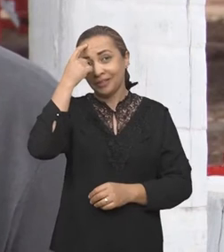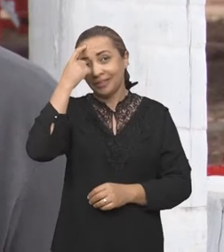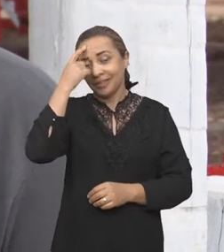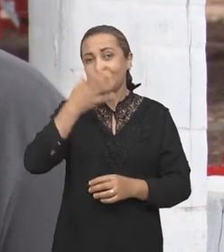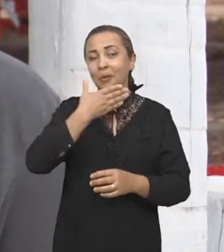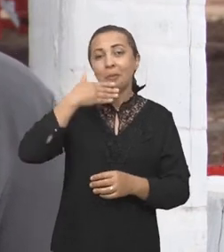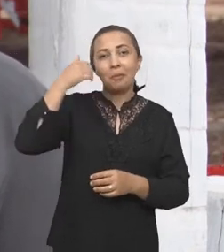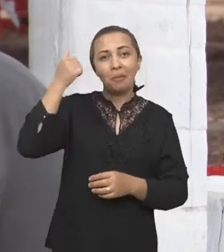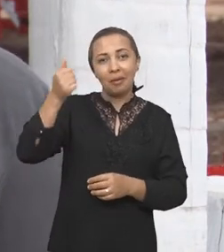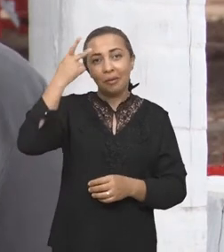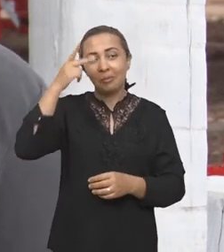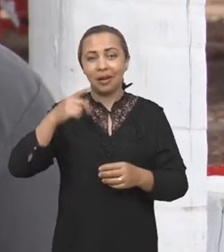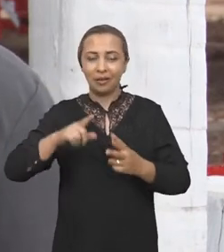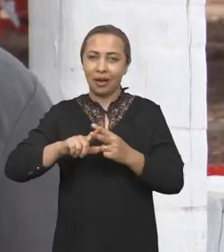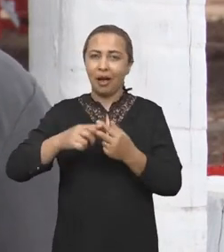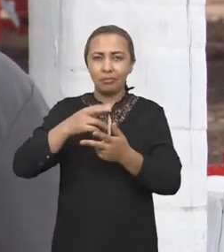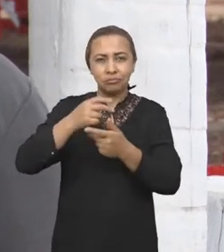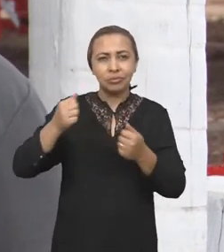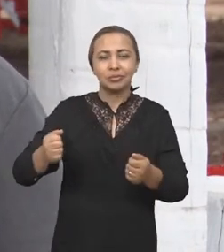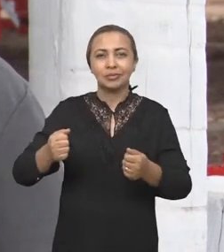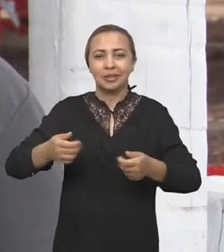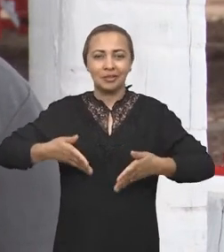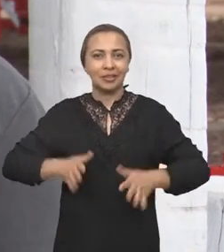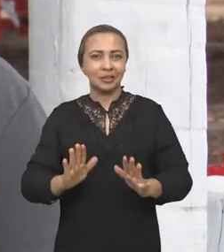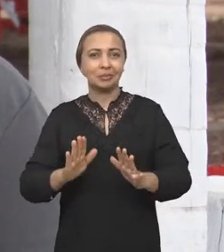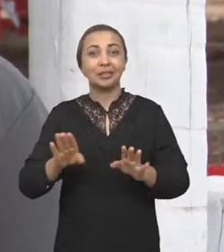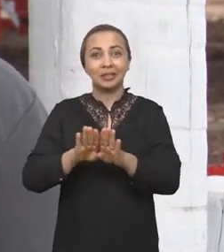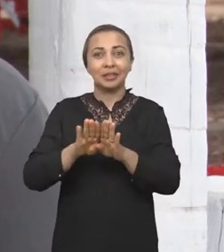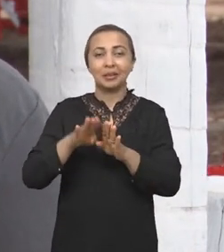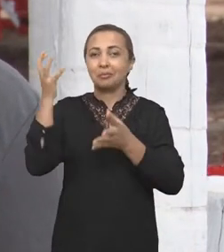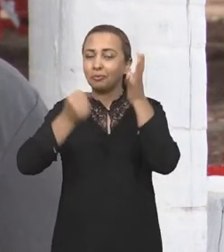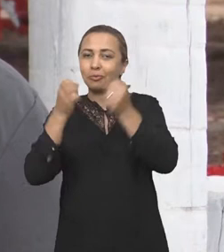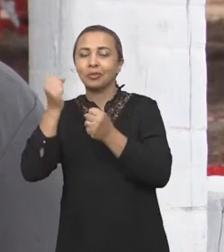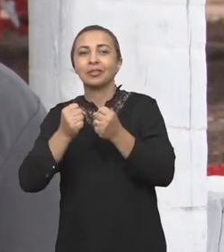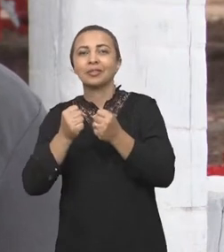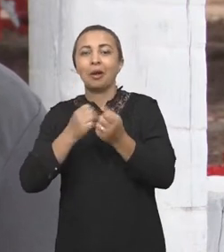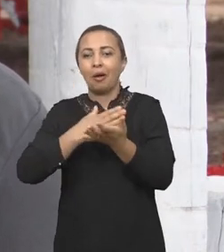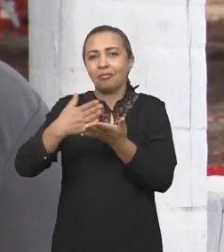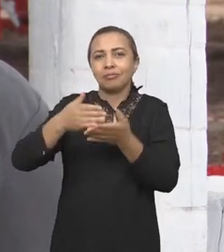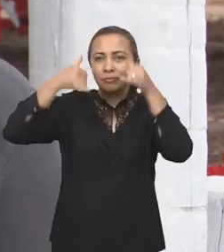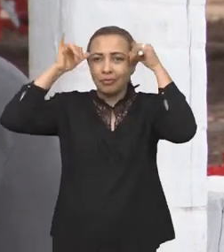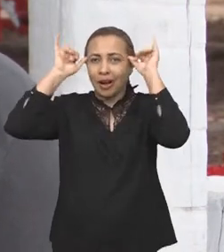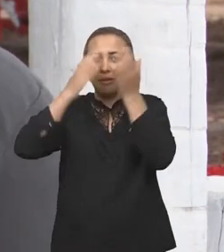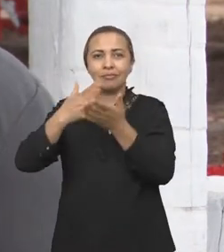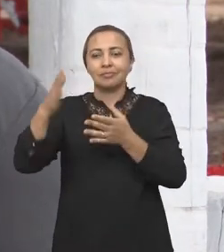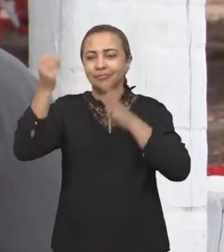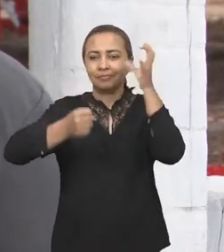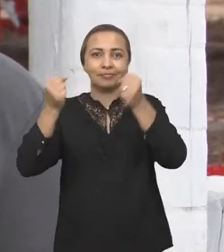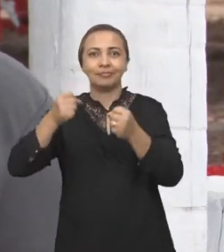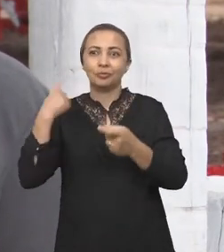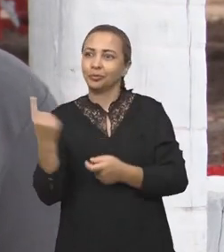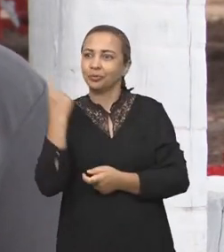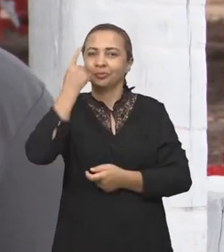e produtiva do animal, a vaca, ela dá o retorno para a propriedade a partir do momento que ela começa a produzir leite. Então, a